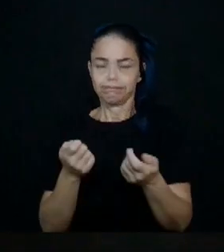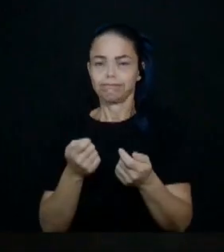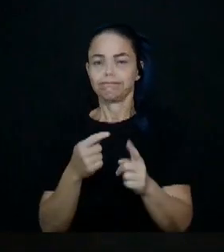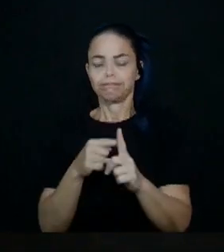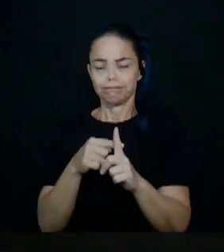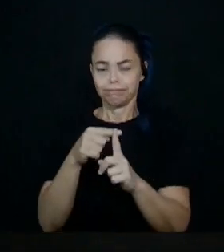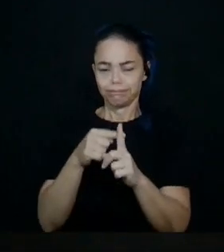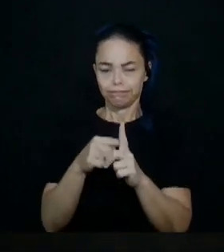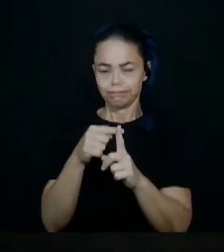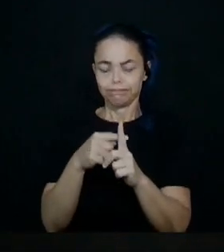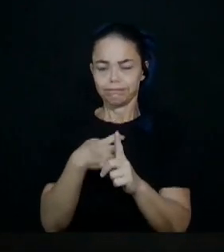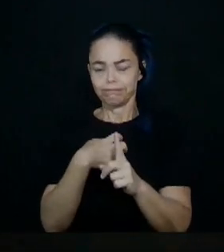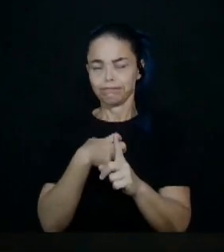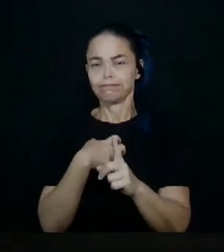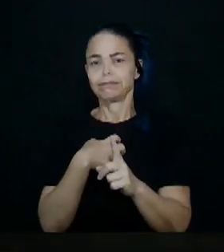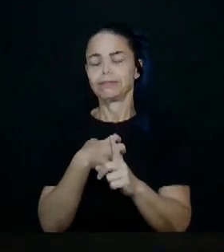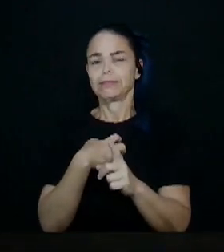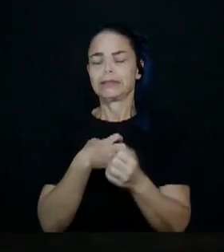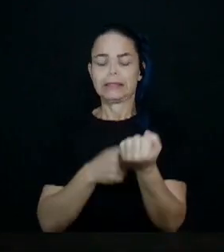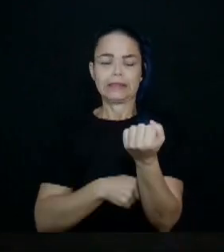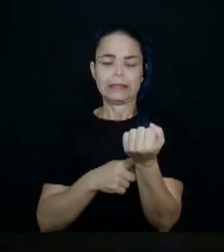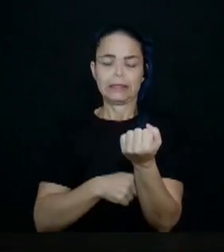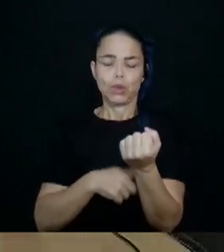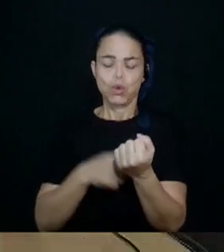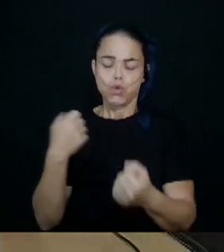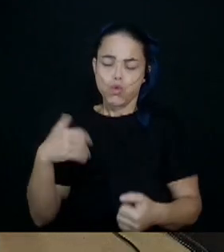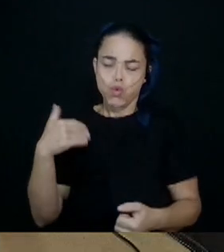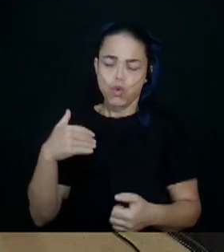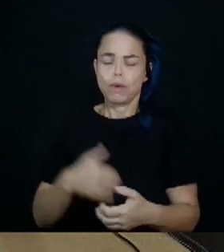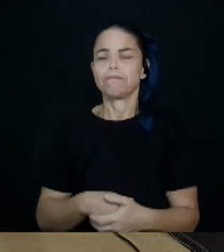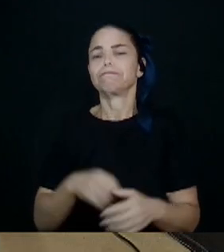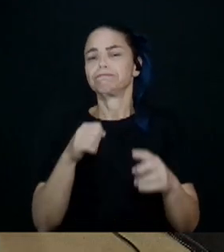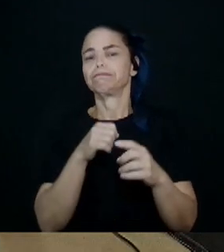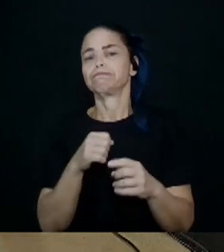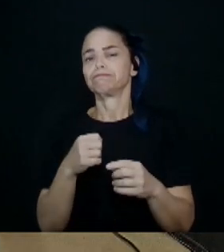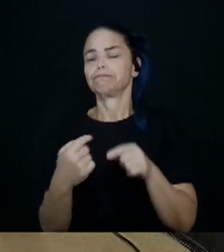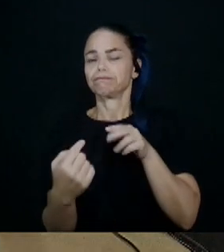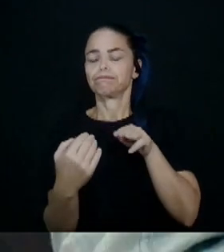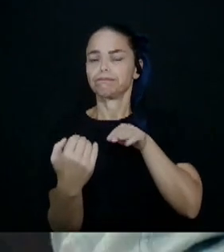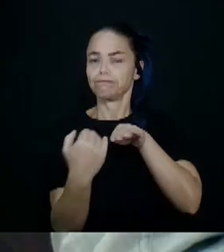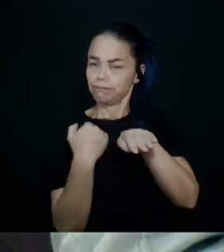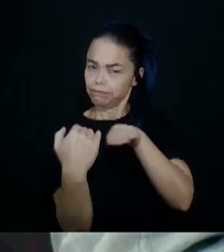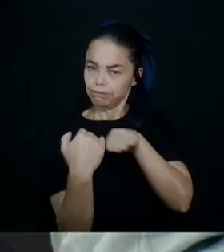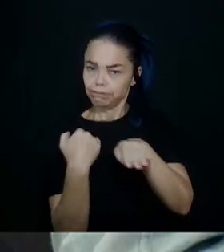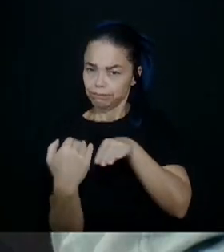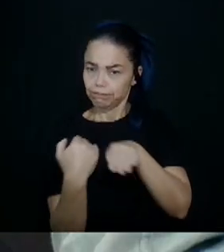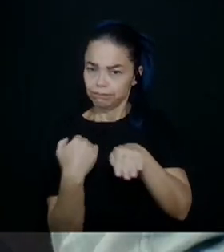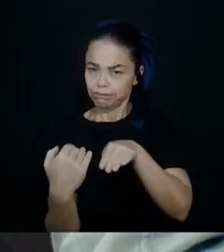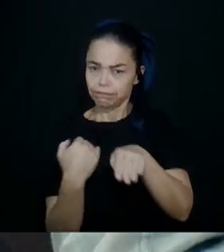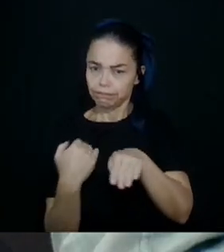termômetro emocional da nossa sociedade nas ruas, no trânsito? Com certeza.